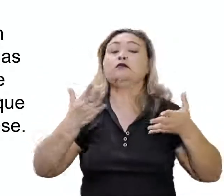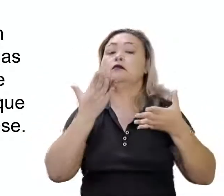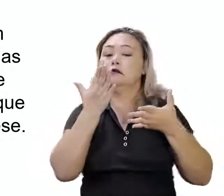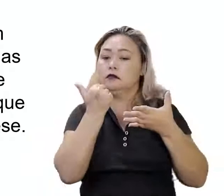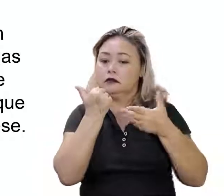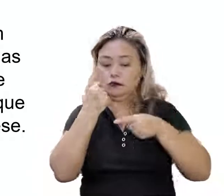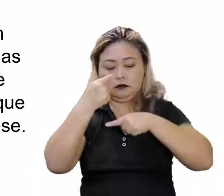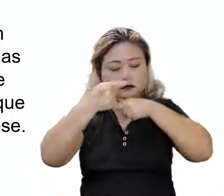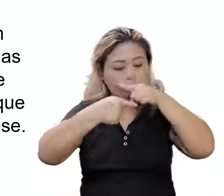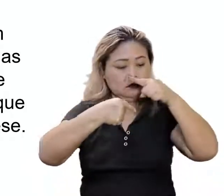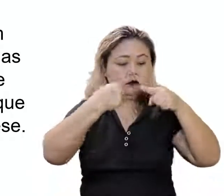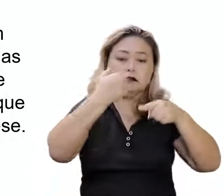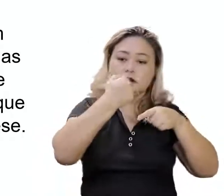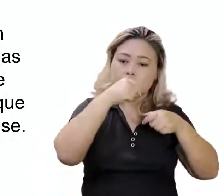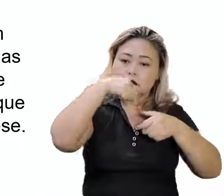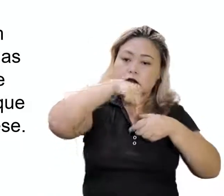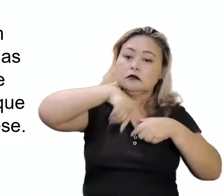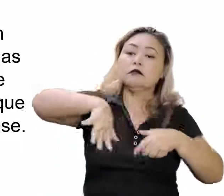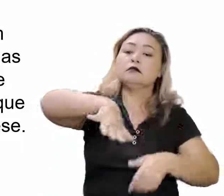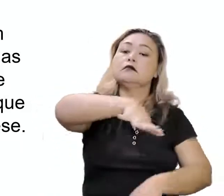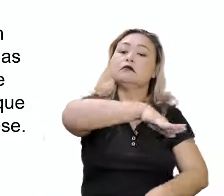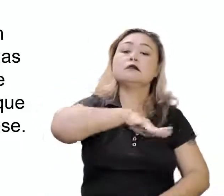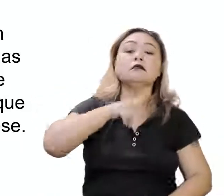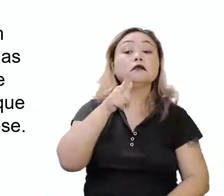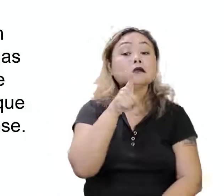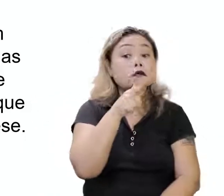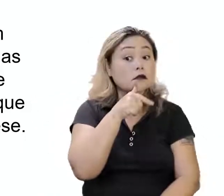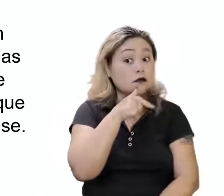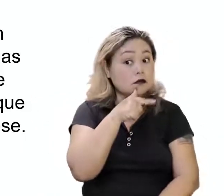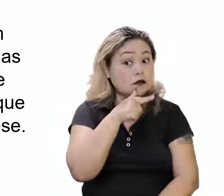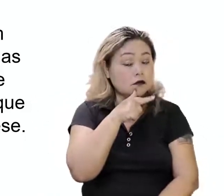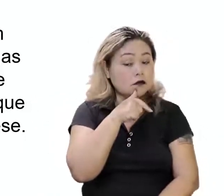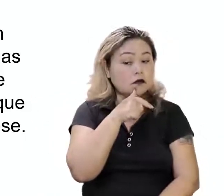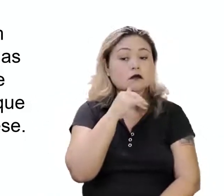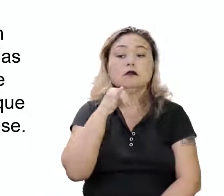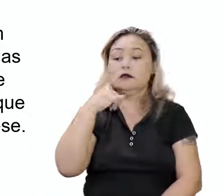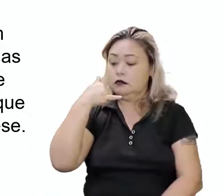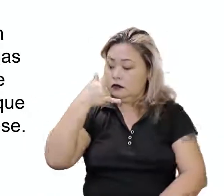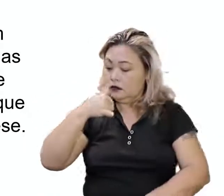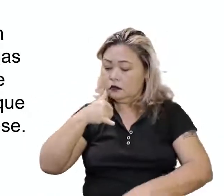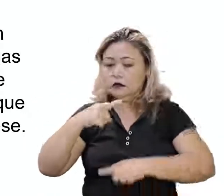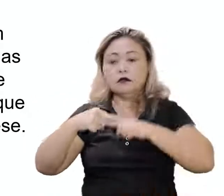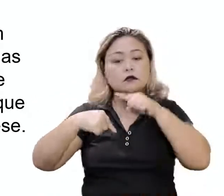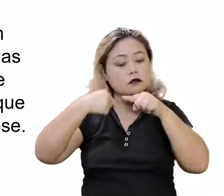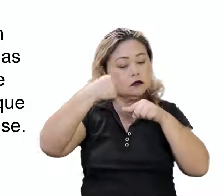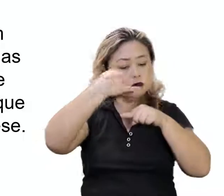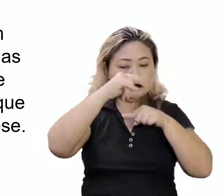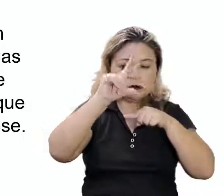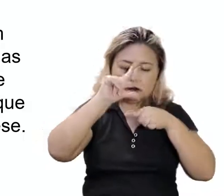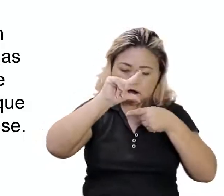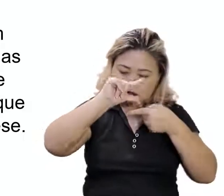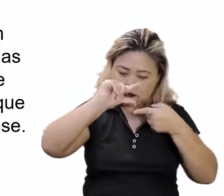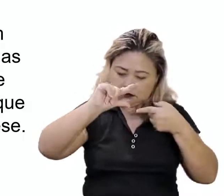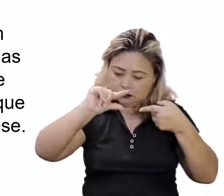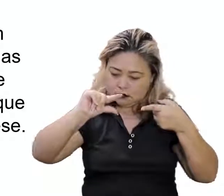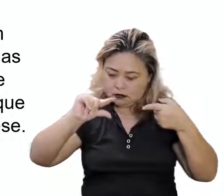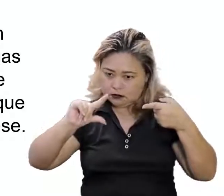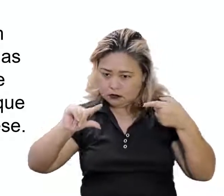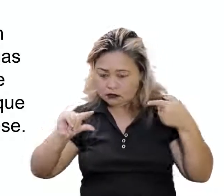desse ambiente aquático, tá certo? Fluxo de energia passando de um organismo para outro e